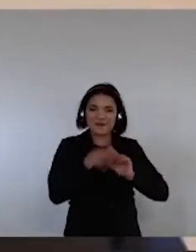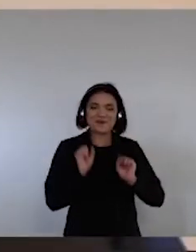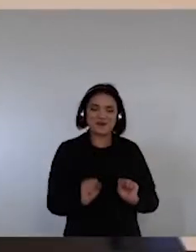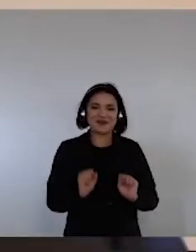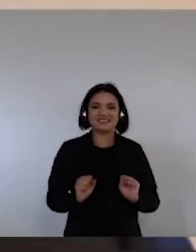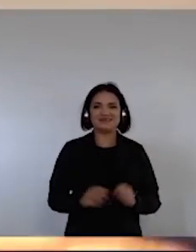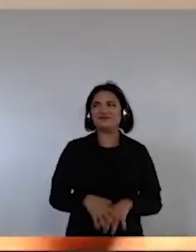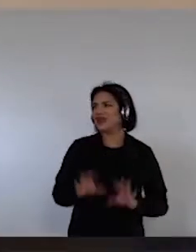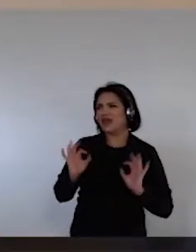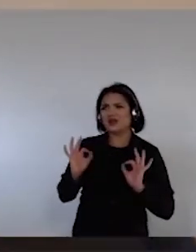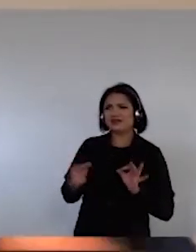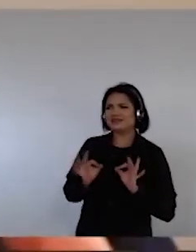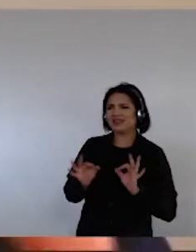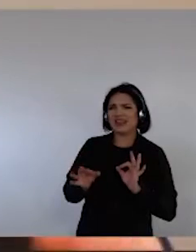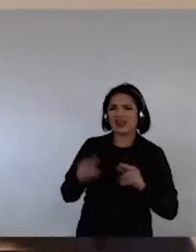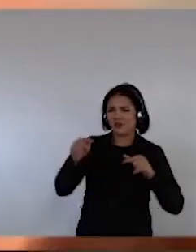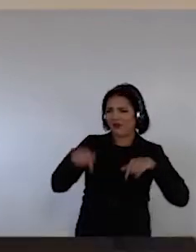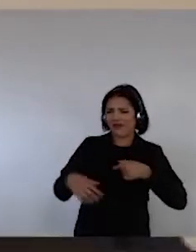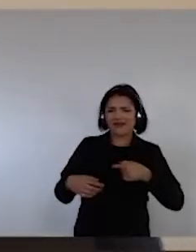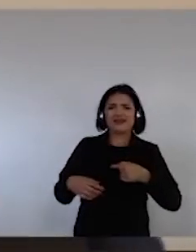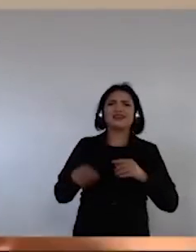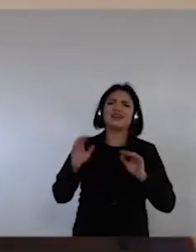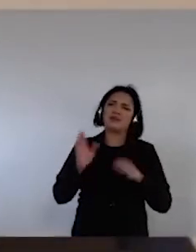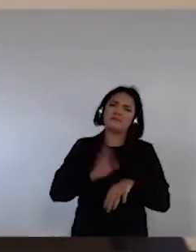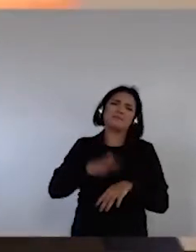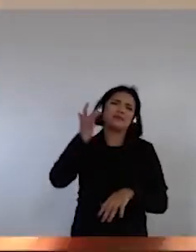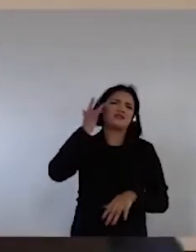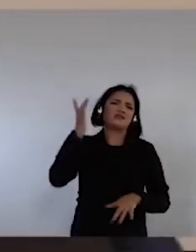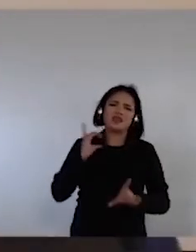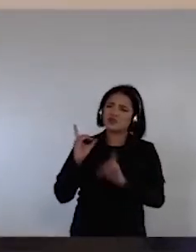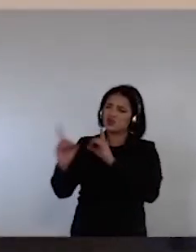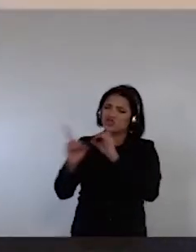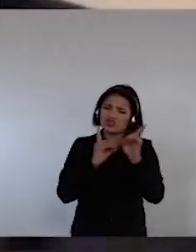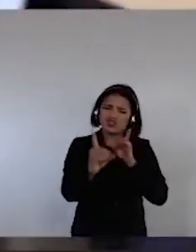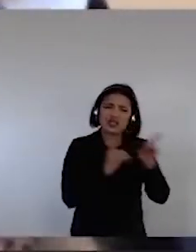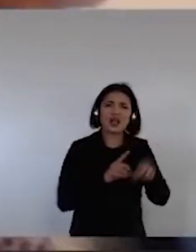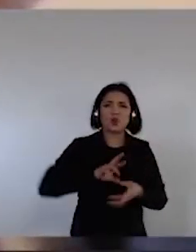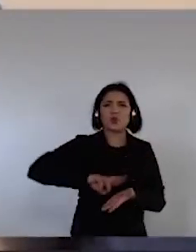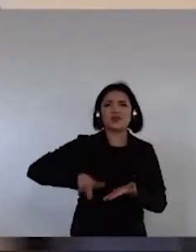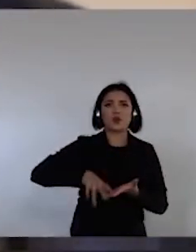que ganhou em celeridade, se é que ganhou, eu tenho dúvida,